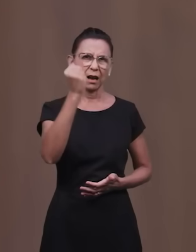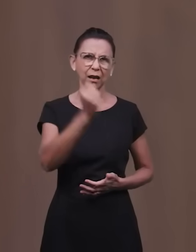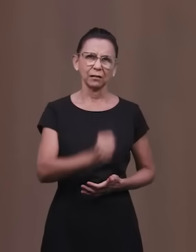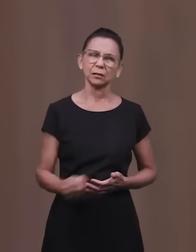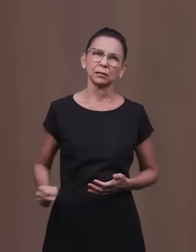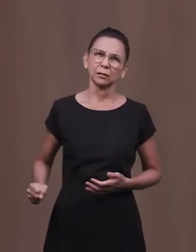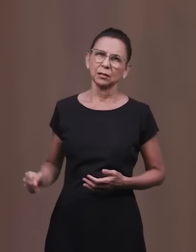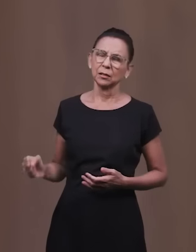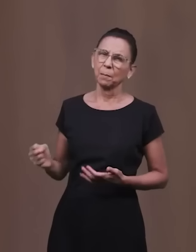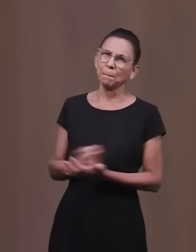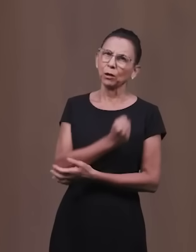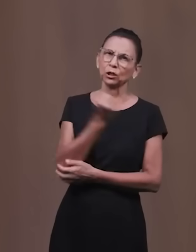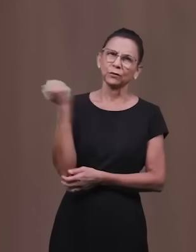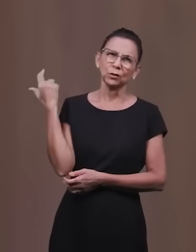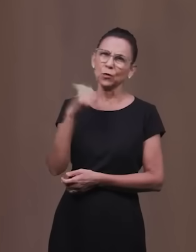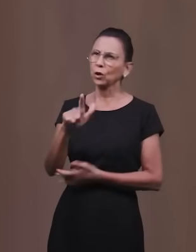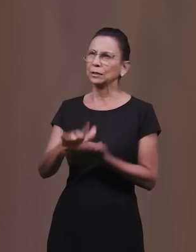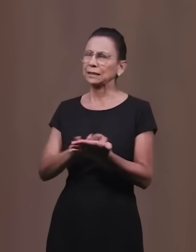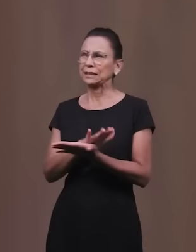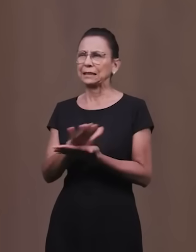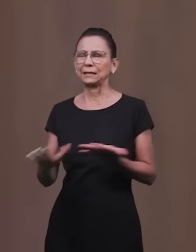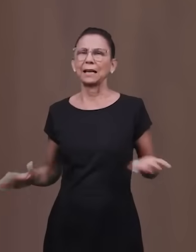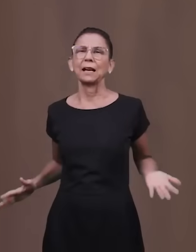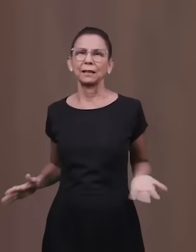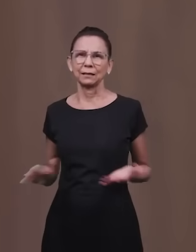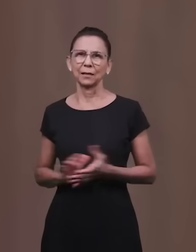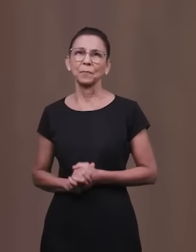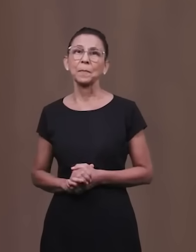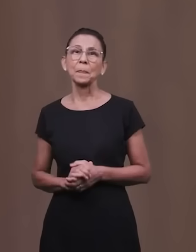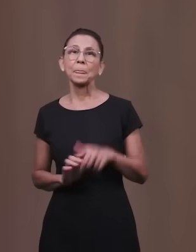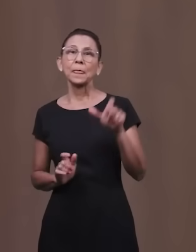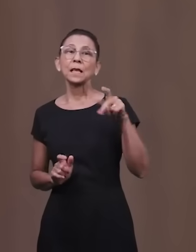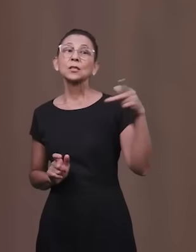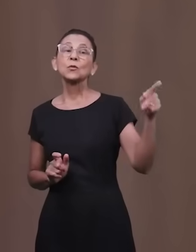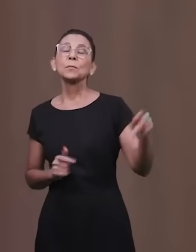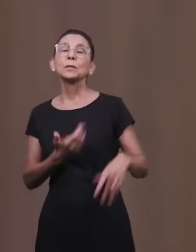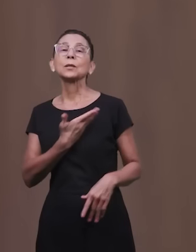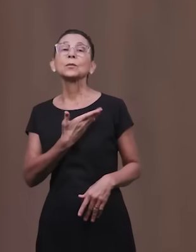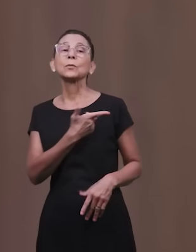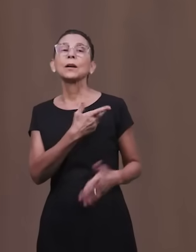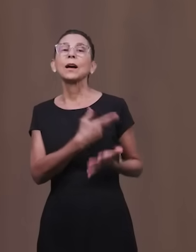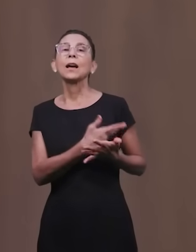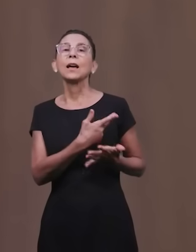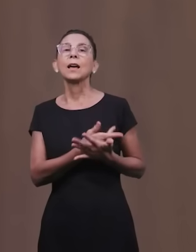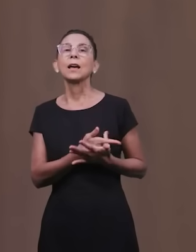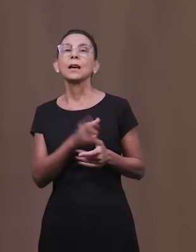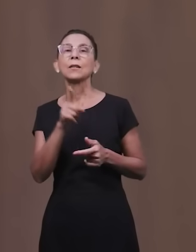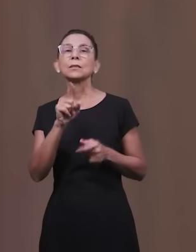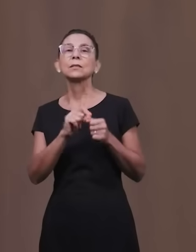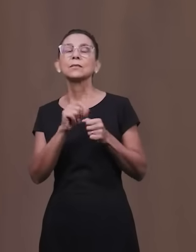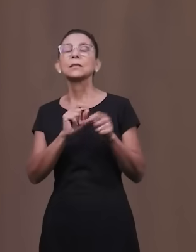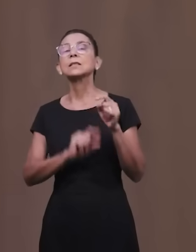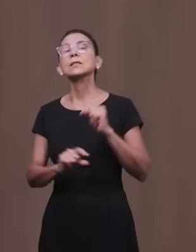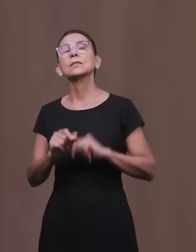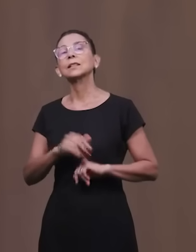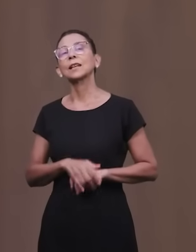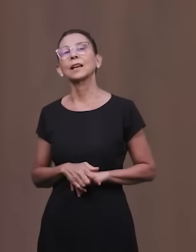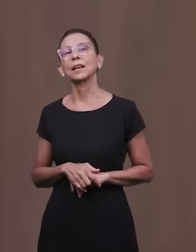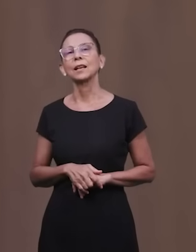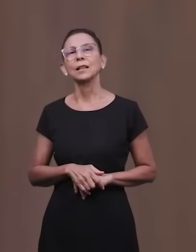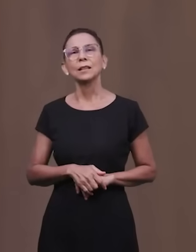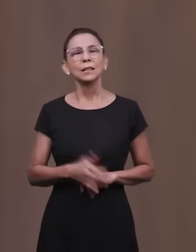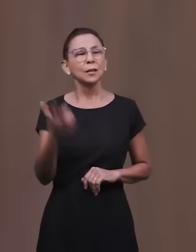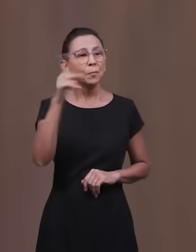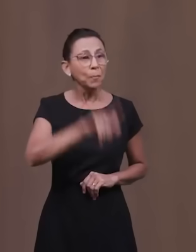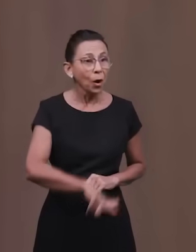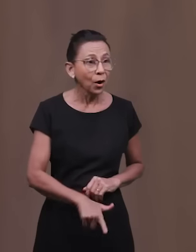Tá você desse jeito, também nunca vai conseguir nada. Quando o seu amigo comete um erro, como é que você faz?